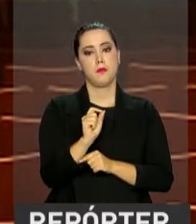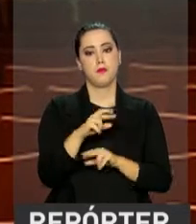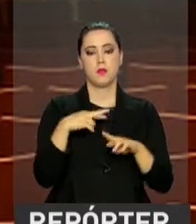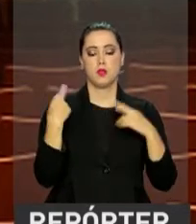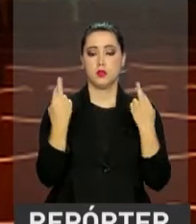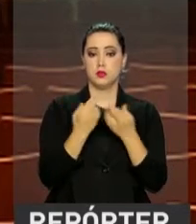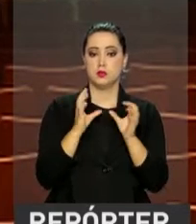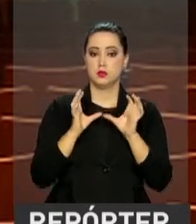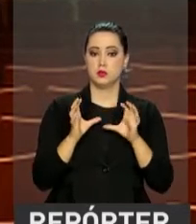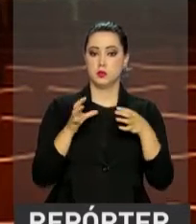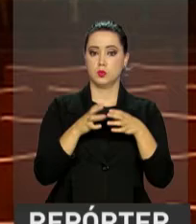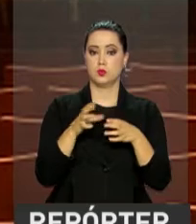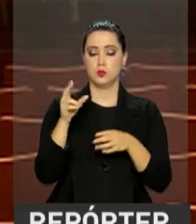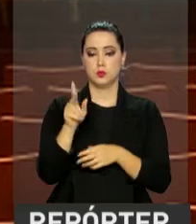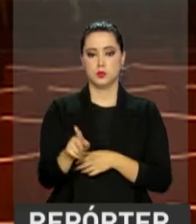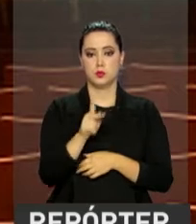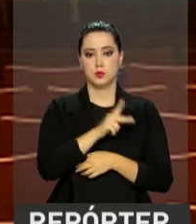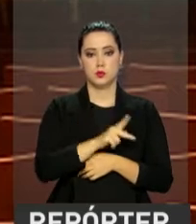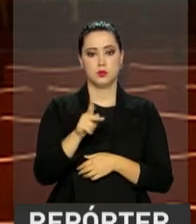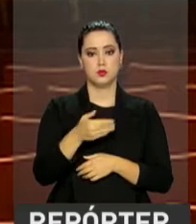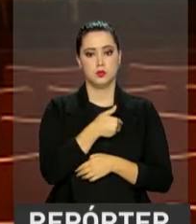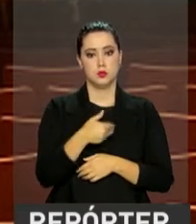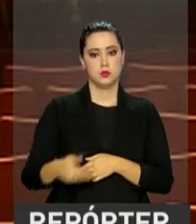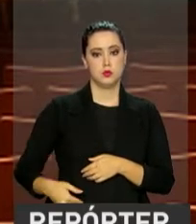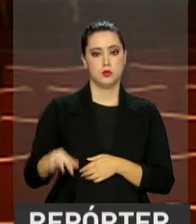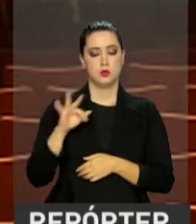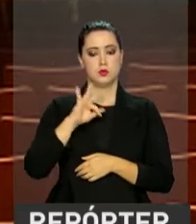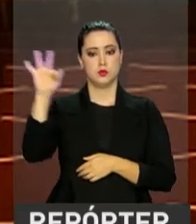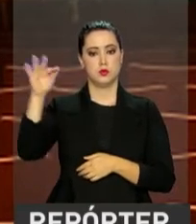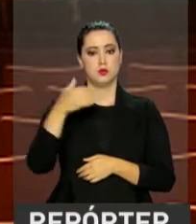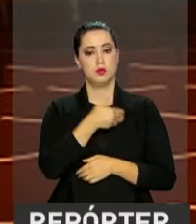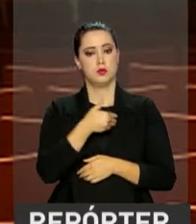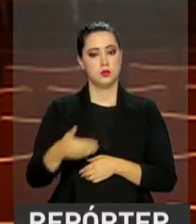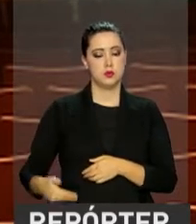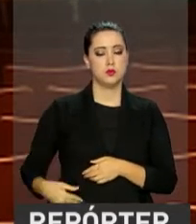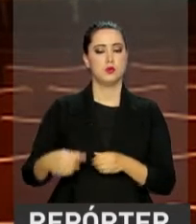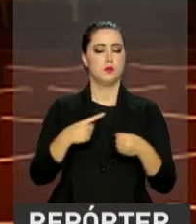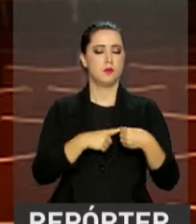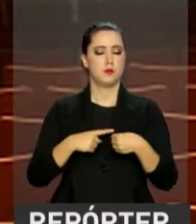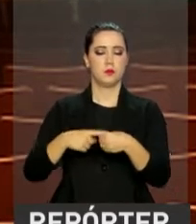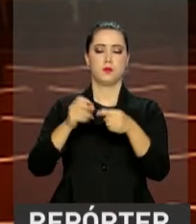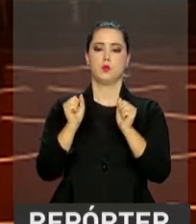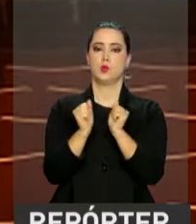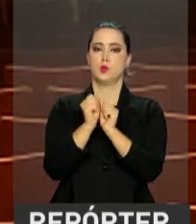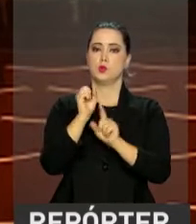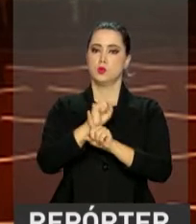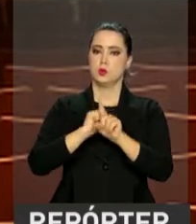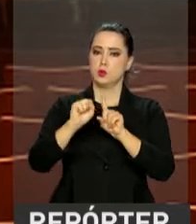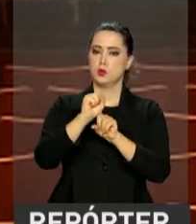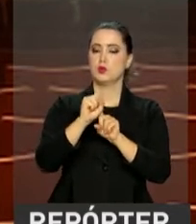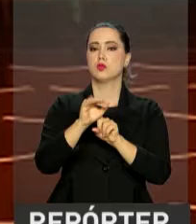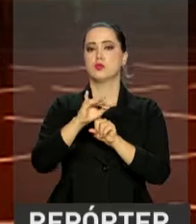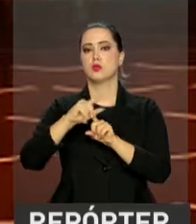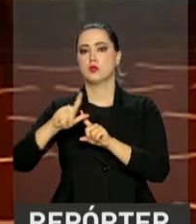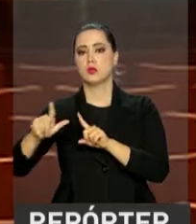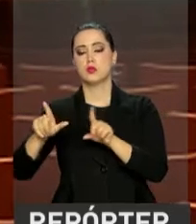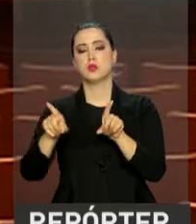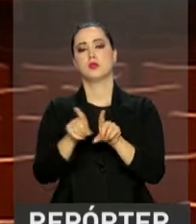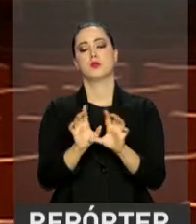reunindo aqui academia governo federal os governos municipais a sociedade civil e também o setor privado